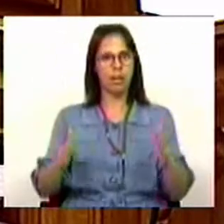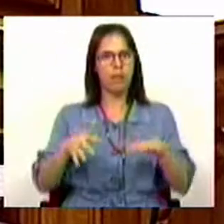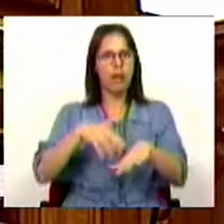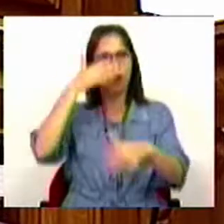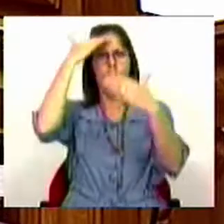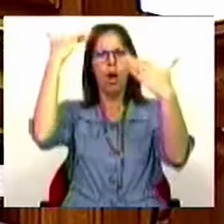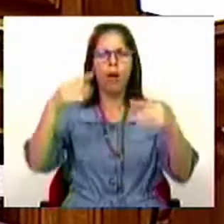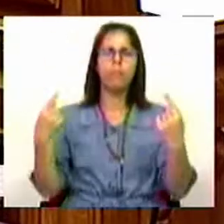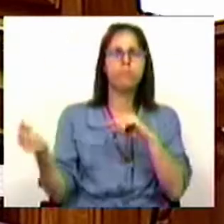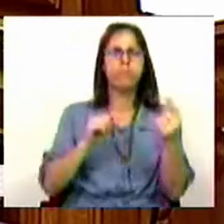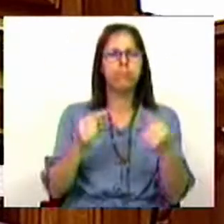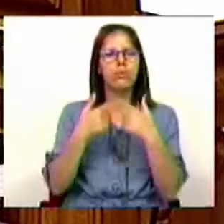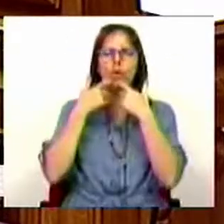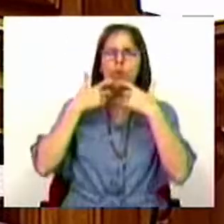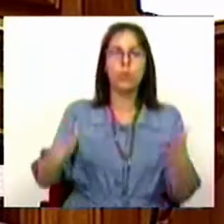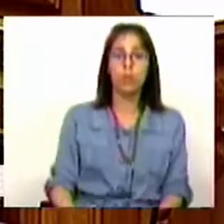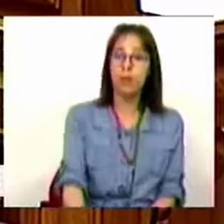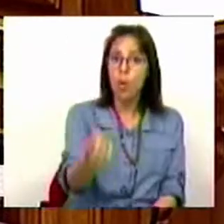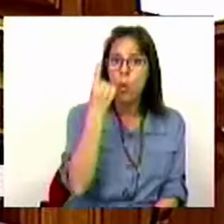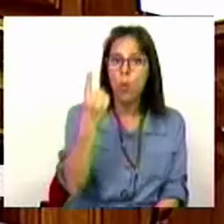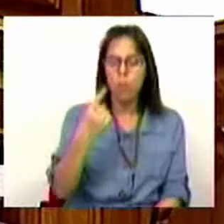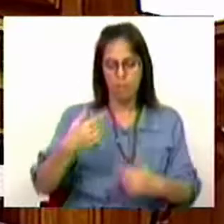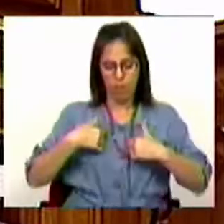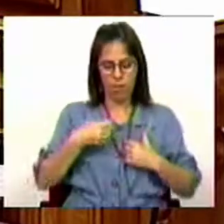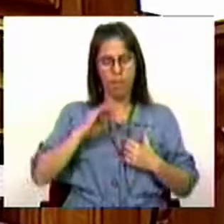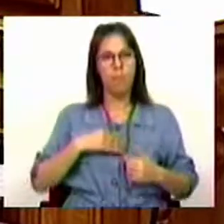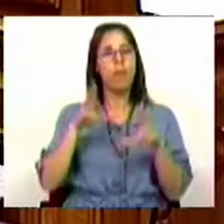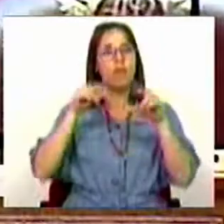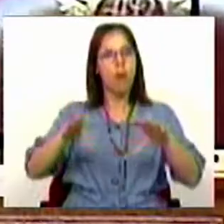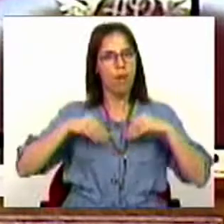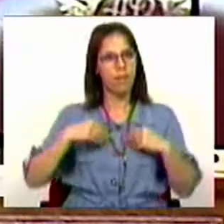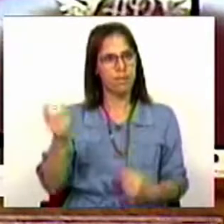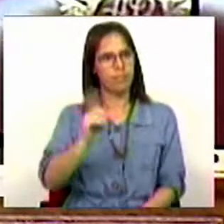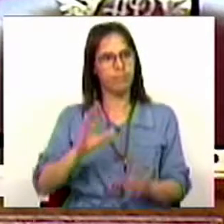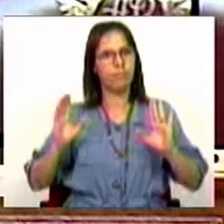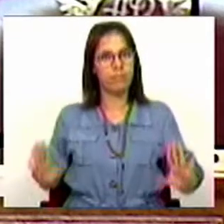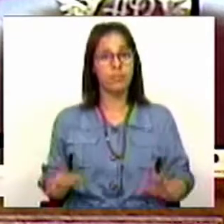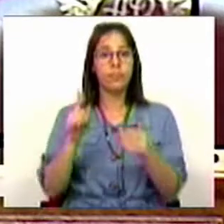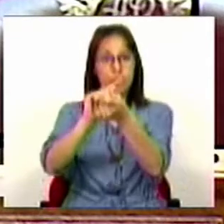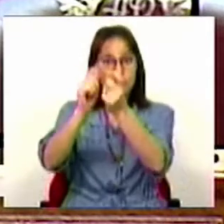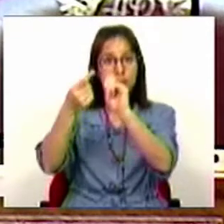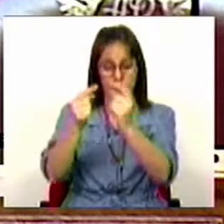Tudo. Realmente tudo. Há uma coisa que nós, no Partido Socialista, nunca lhe admitimos. É